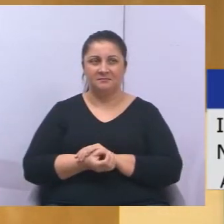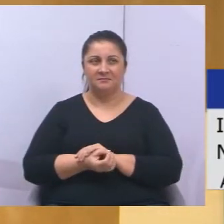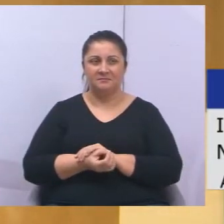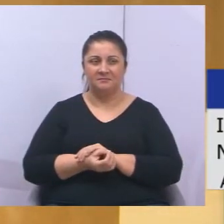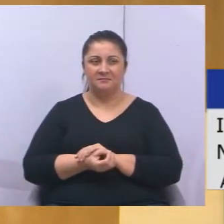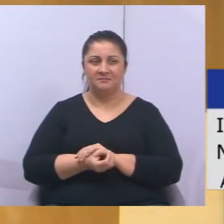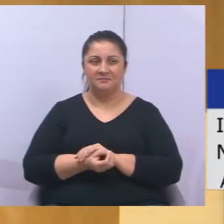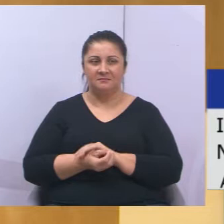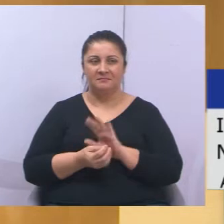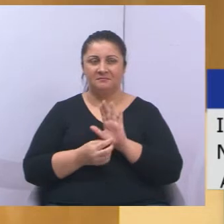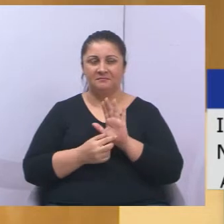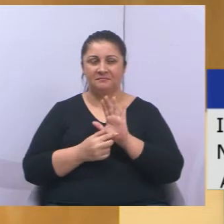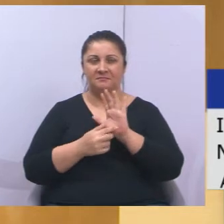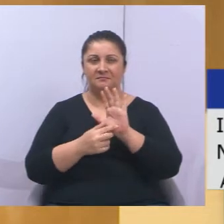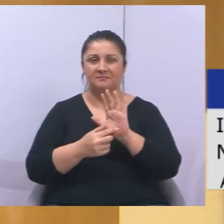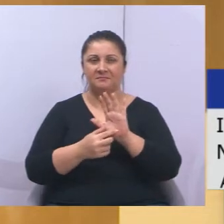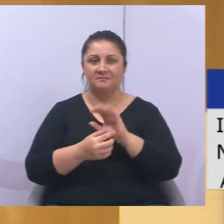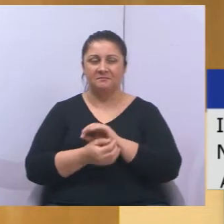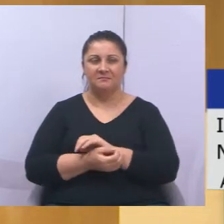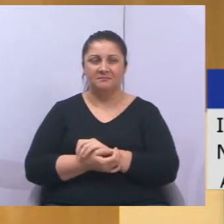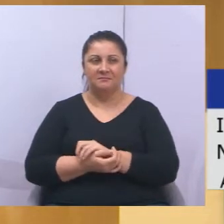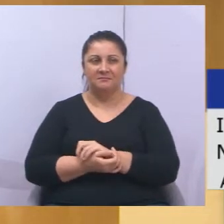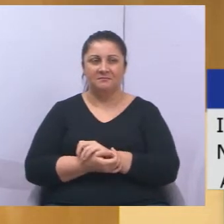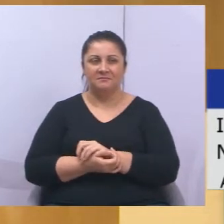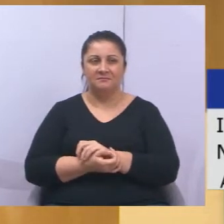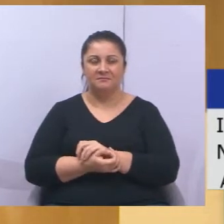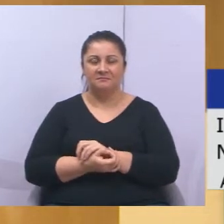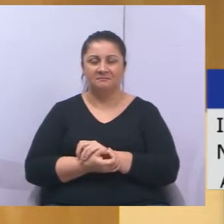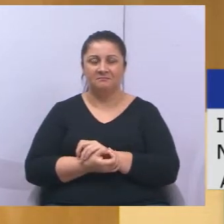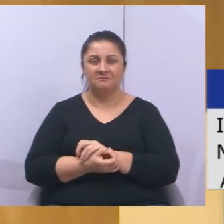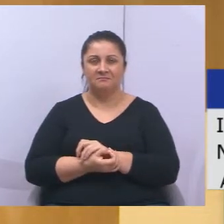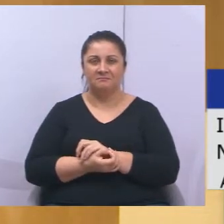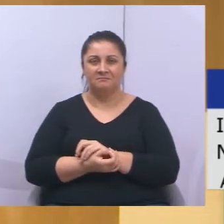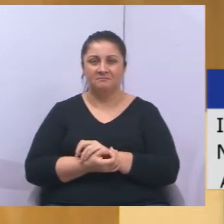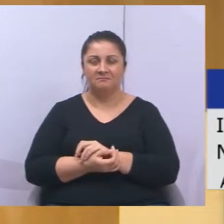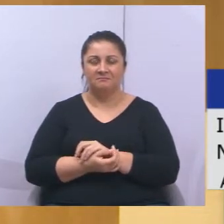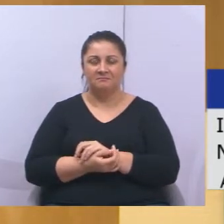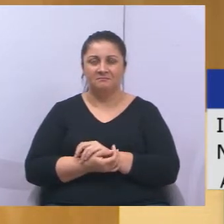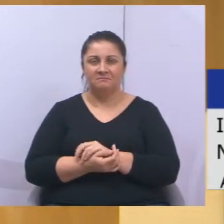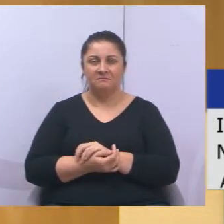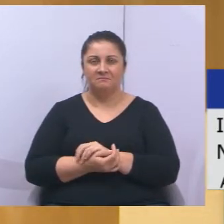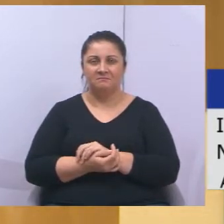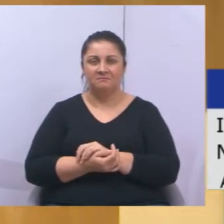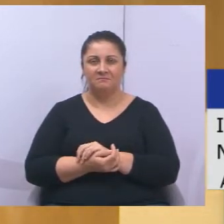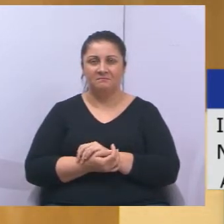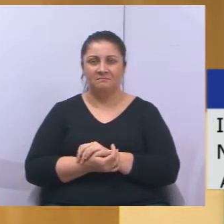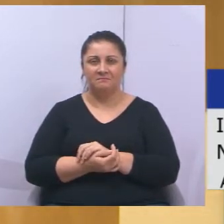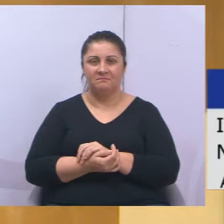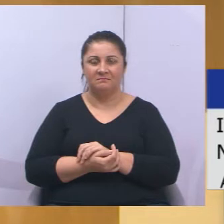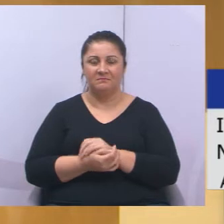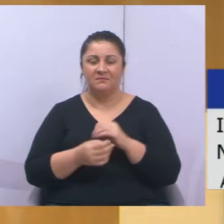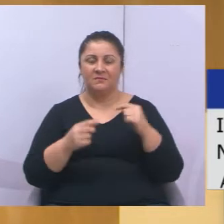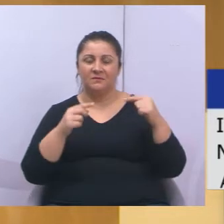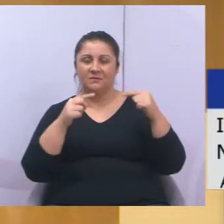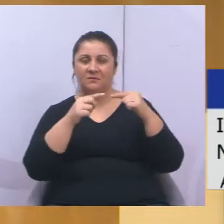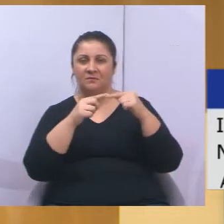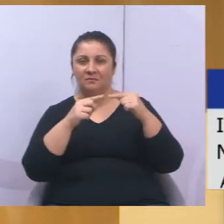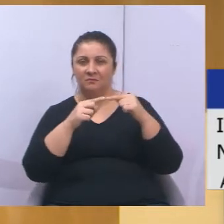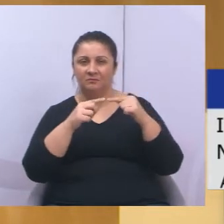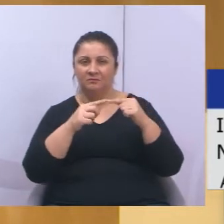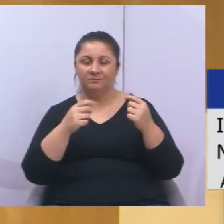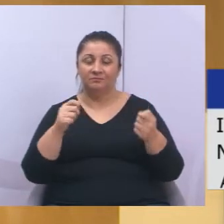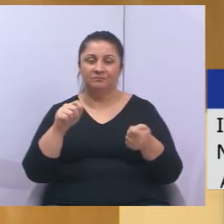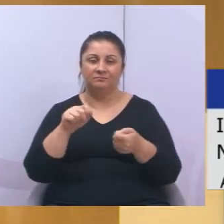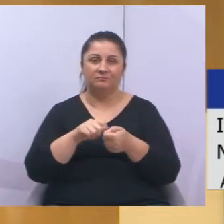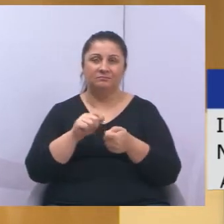aos senhores aqui o que nós escrevemos. A propositura objetiva reviver os